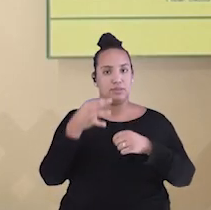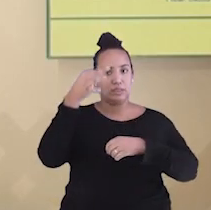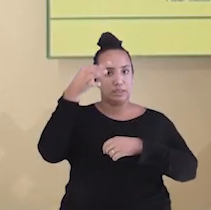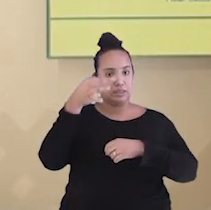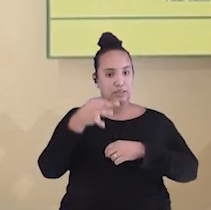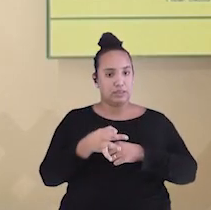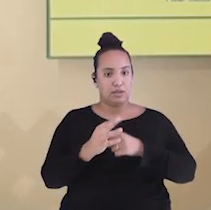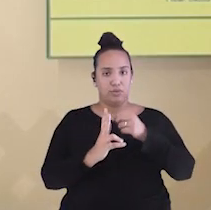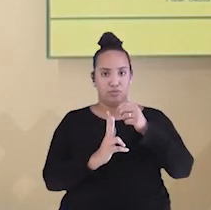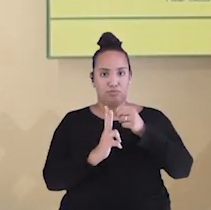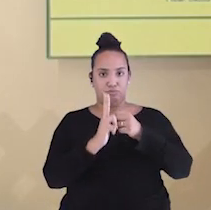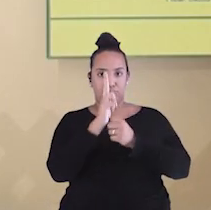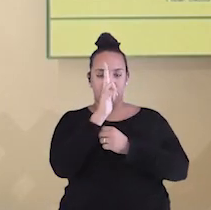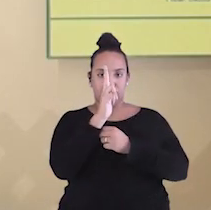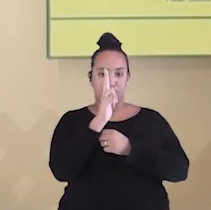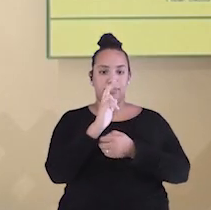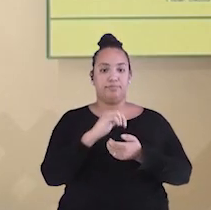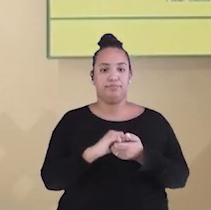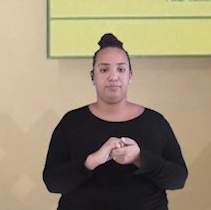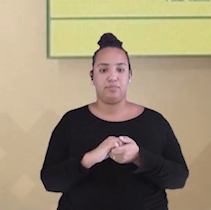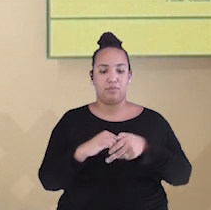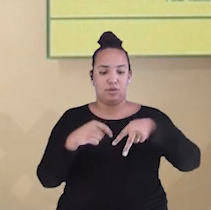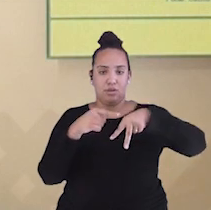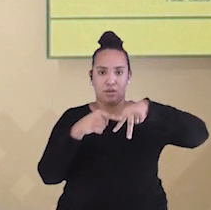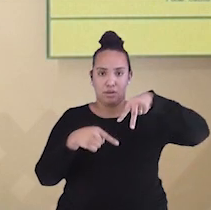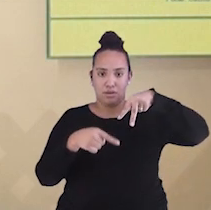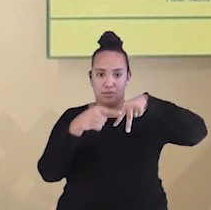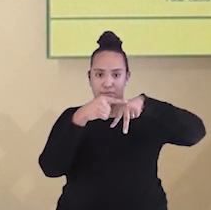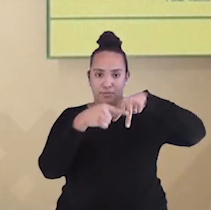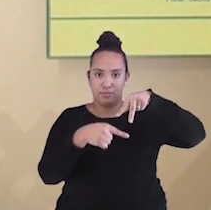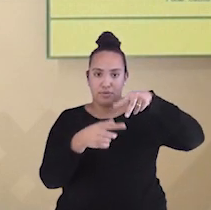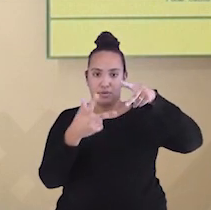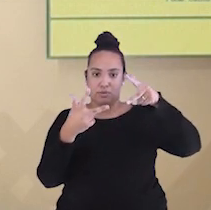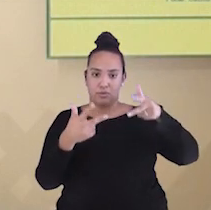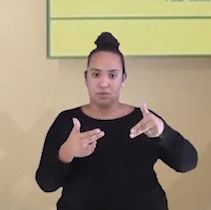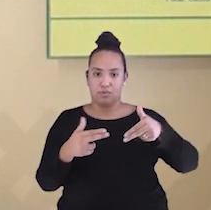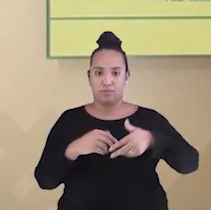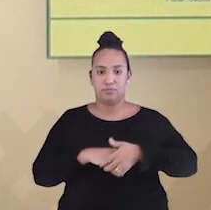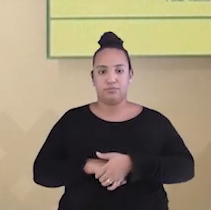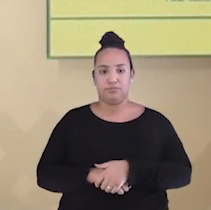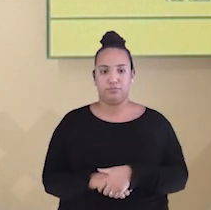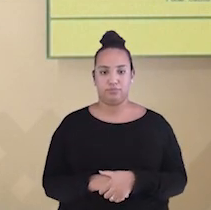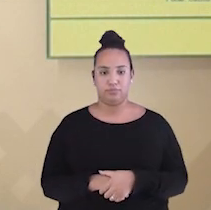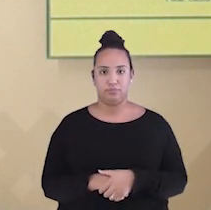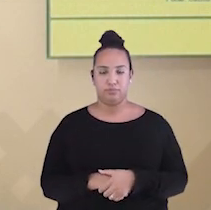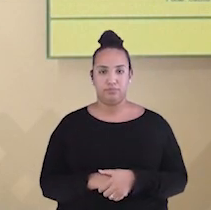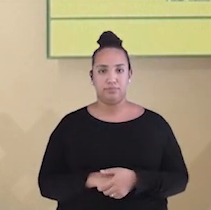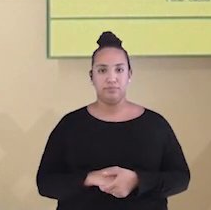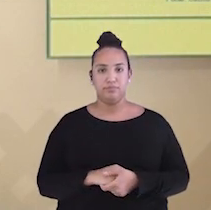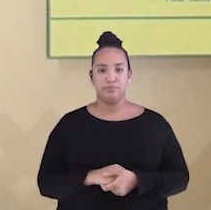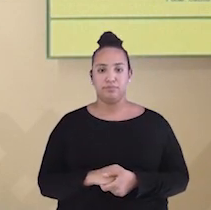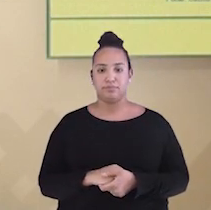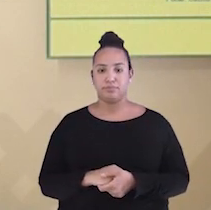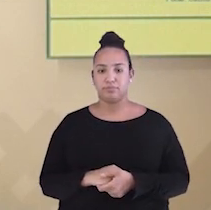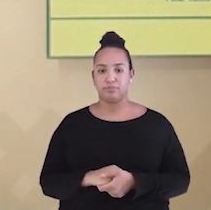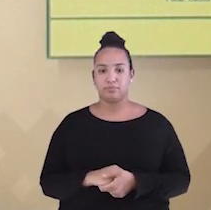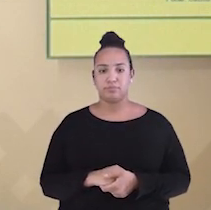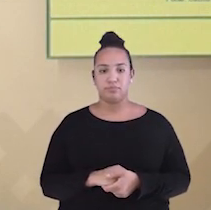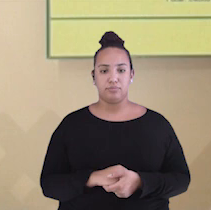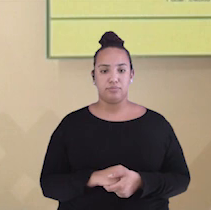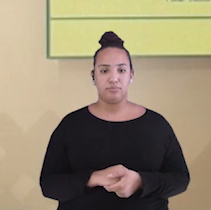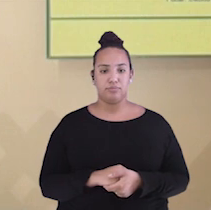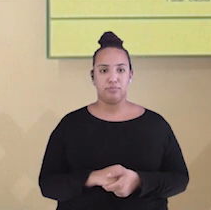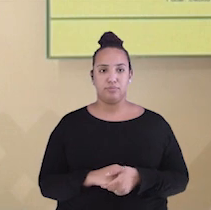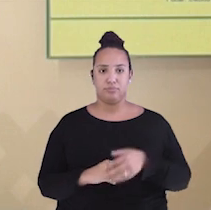meio possível, tá bom, galera? Para as perninhas elas ficarem iguais. A gente mede o meio. Cortar o